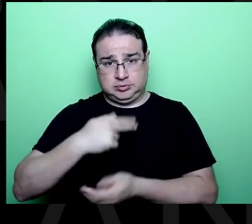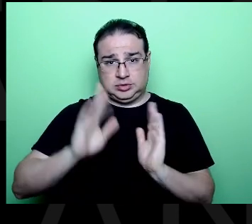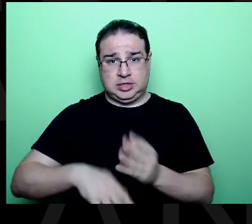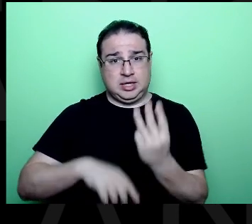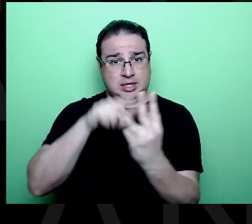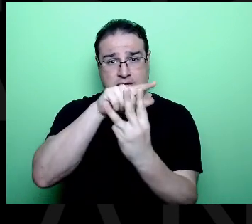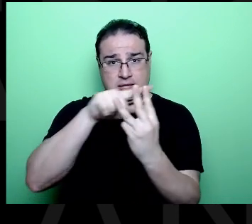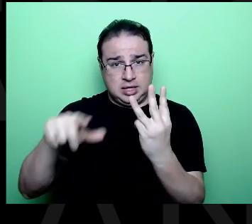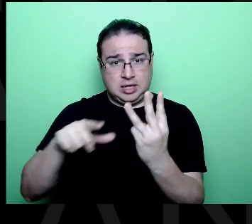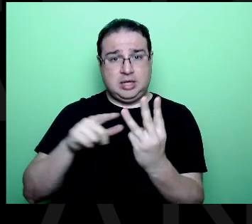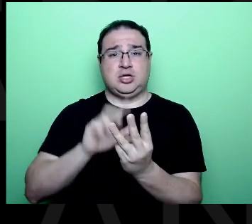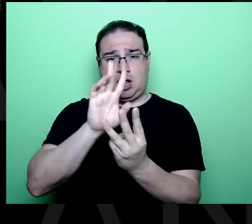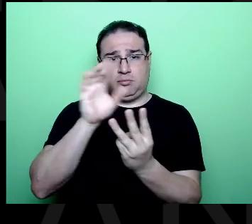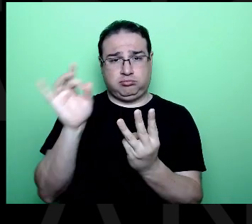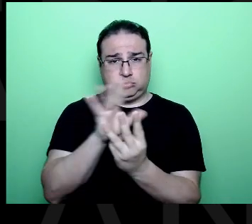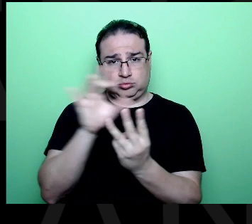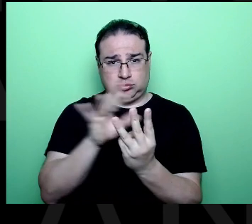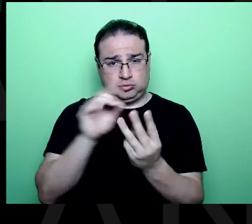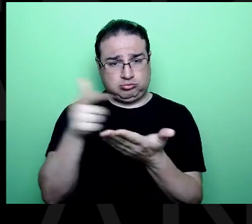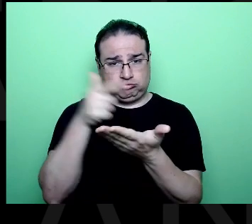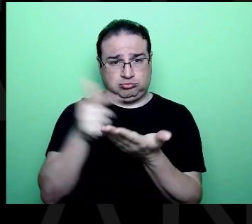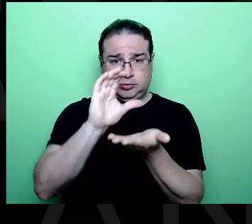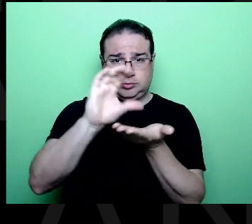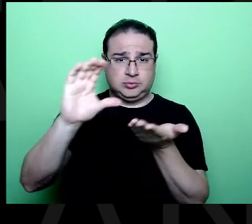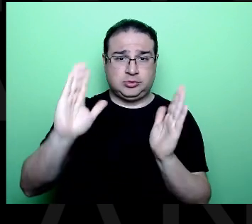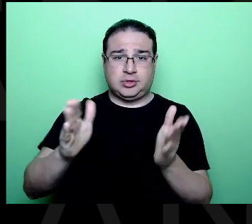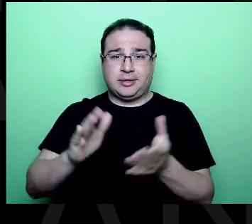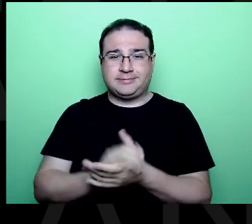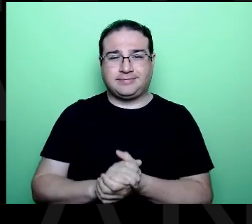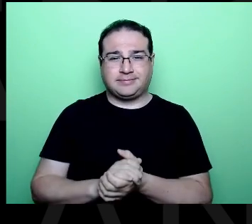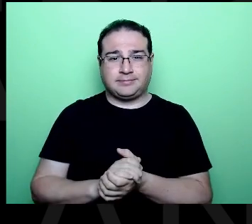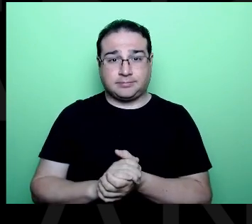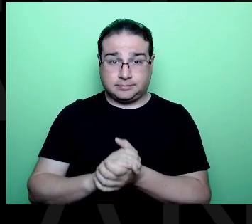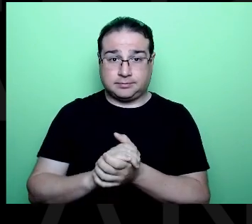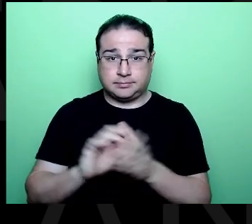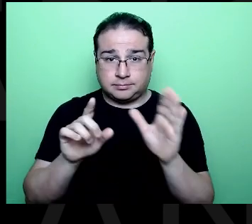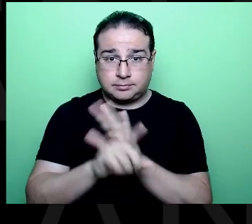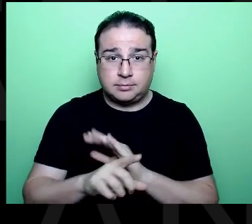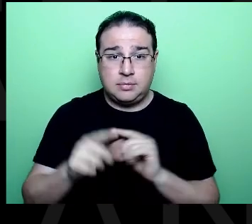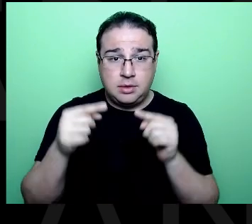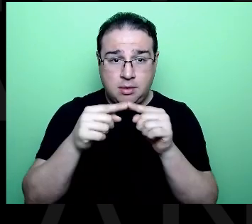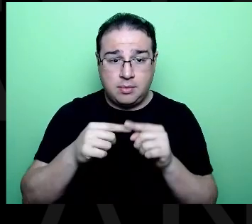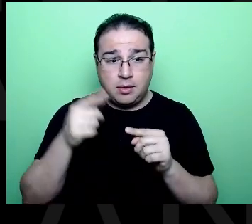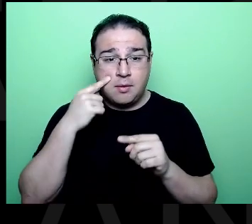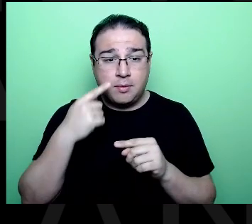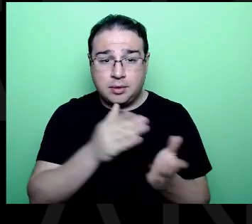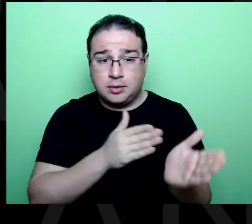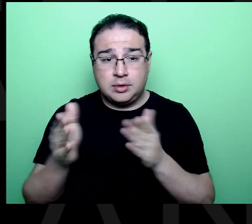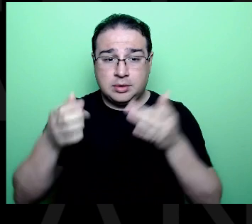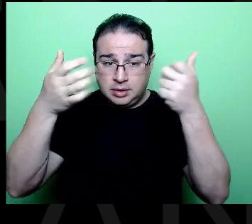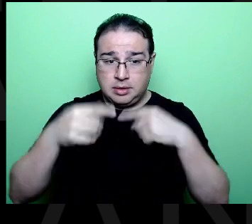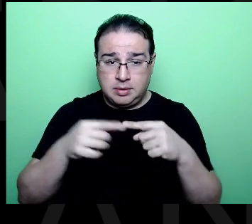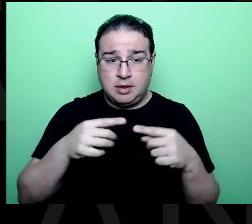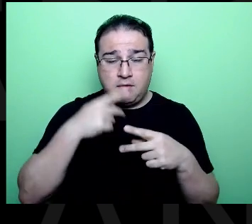Getúlio Vargas depois que o Lira fez três volumes agora, Sim. gente, né? Não é Sim. por aí. O Carla,